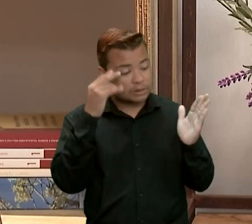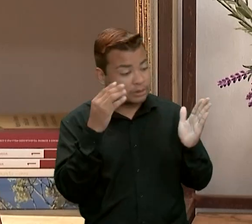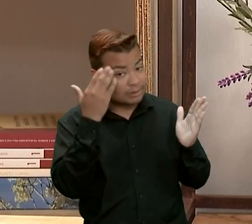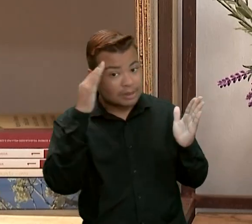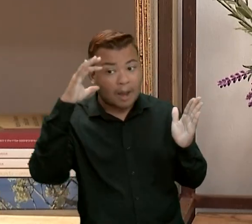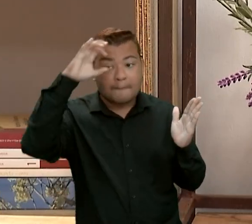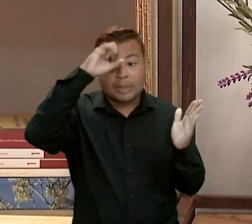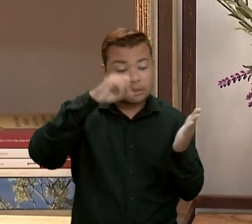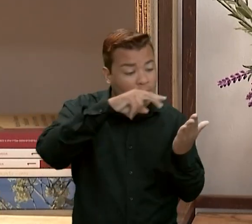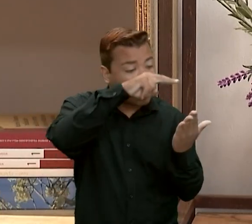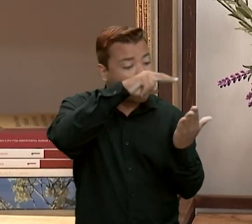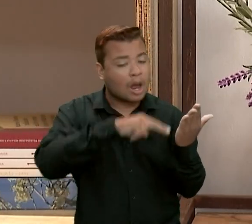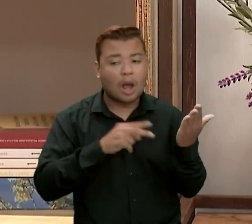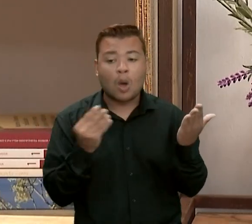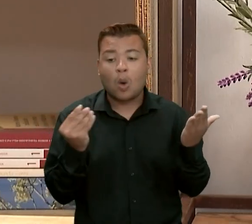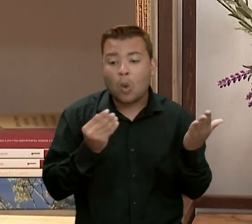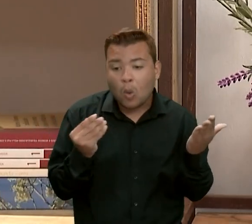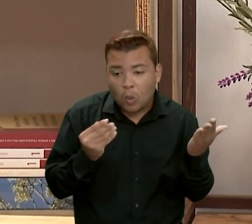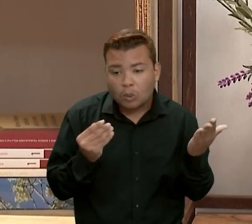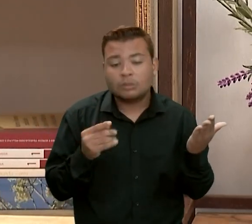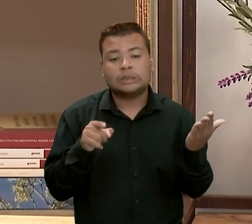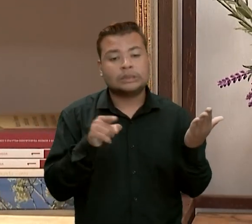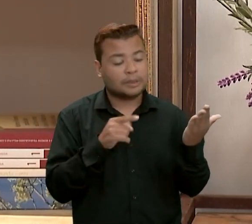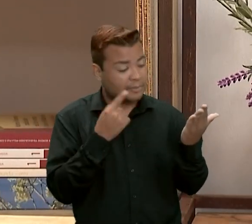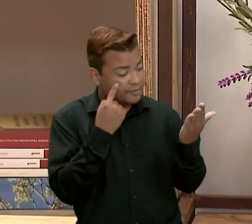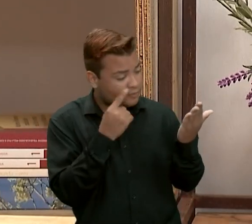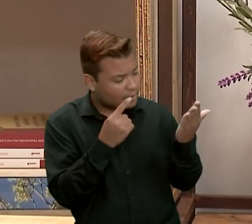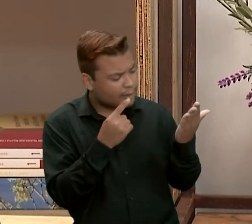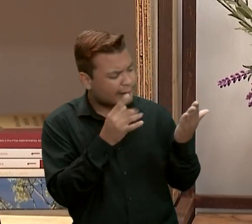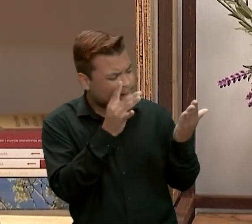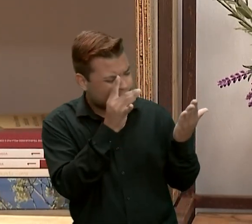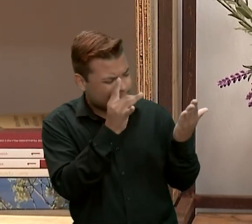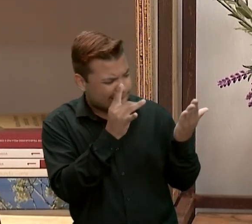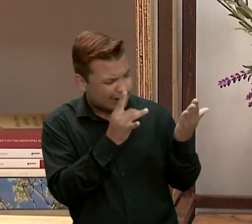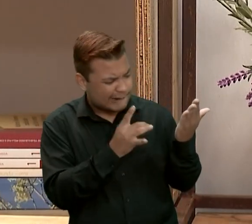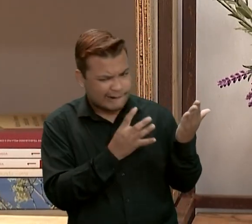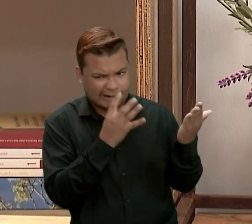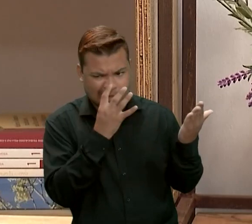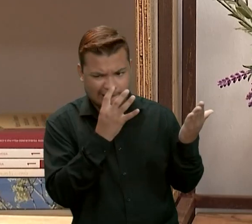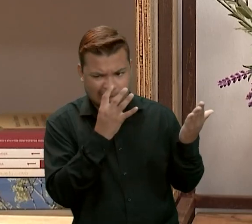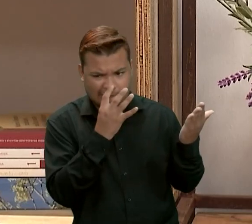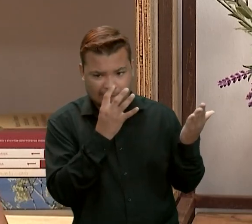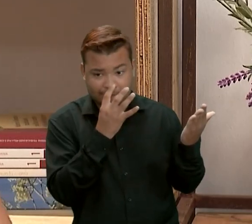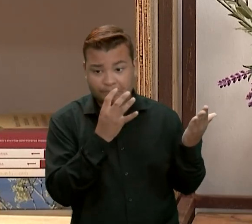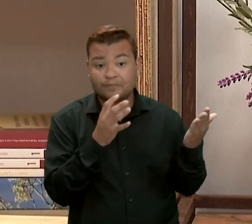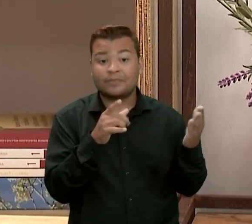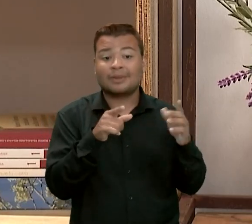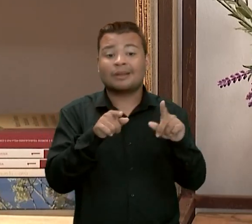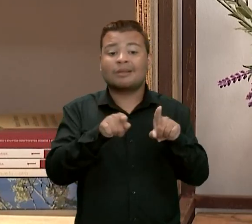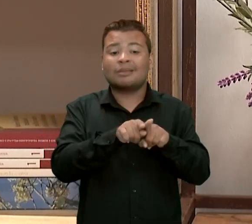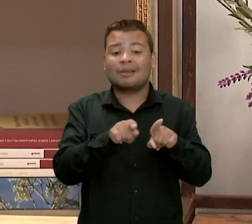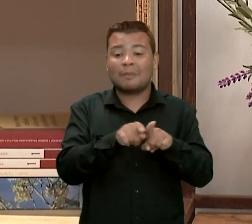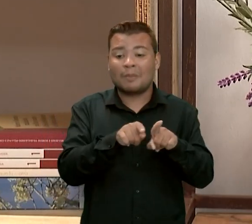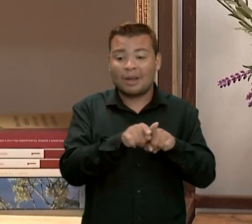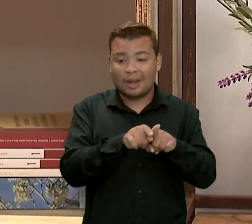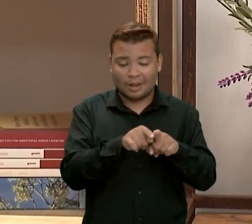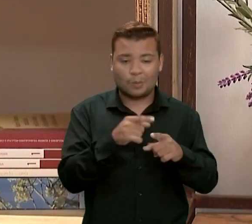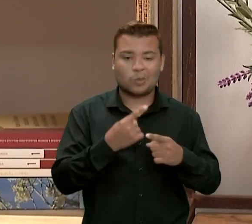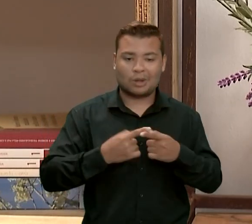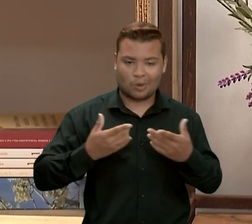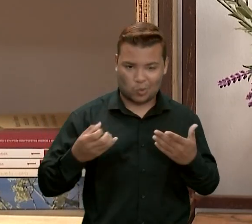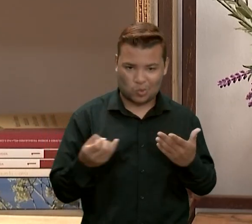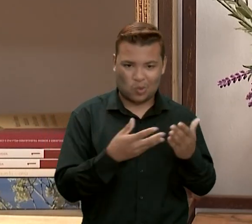a observar com cuidado tudo que tem ali nele. E como a professora também falou, com essa nova rotulagem,